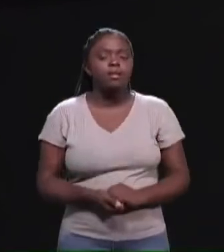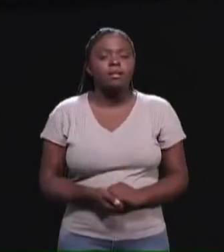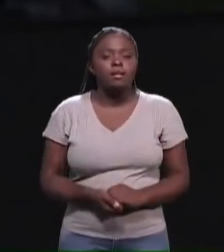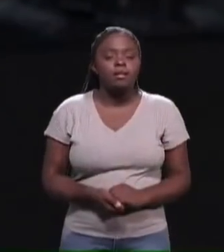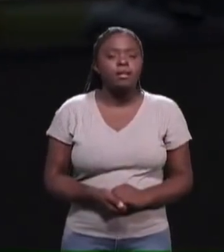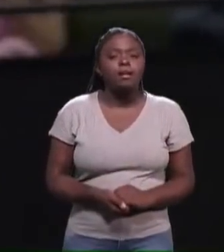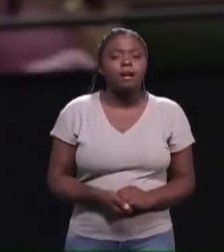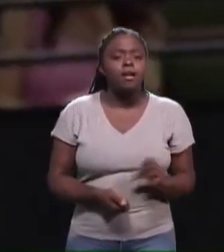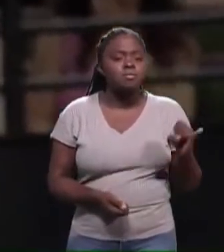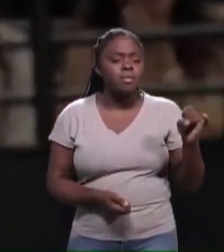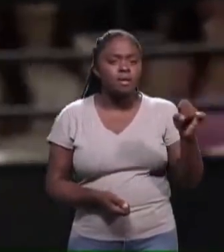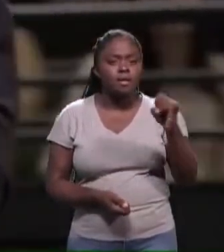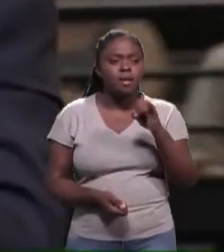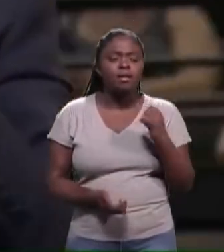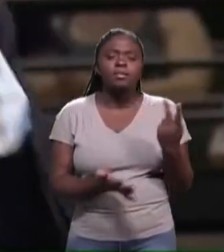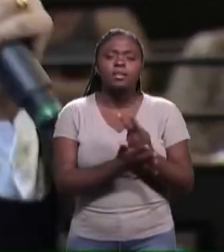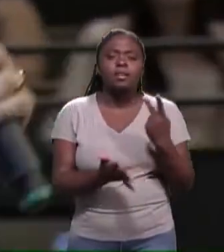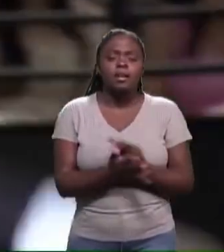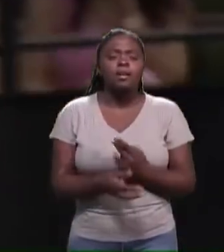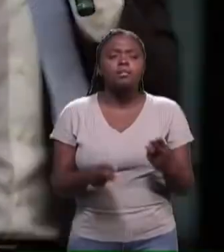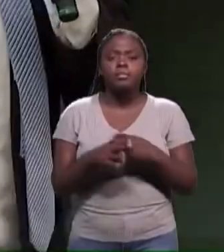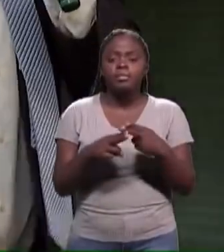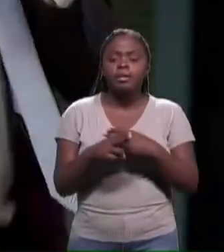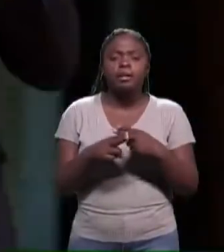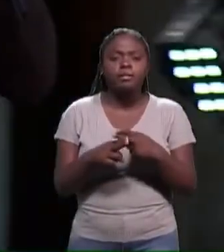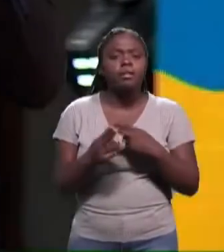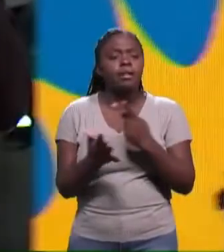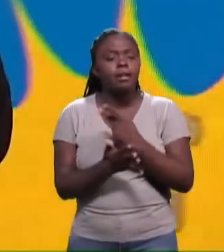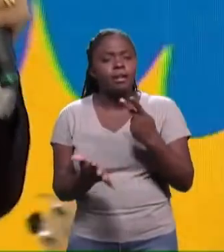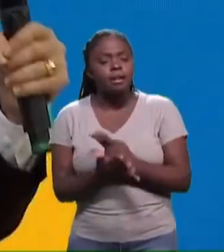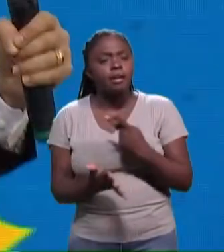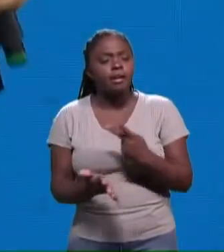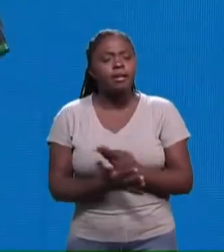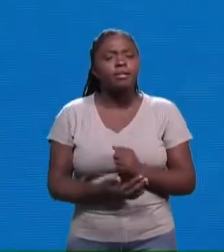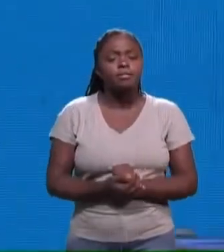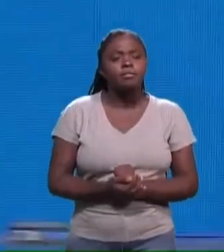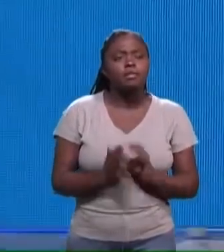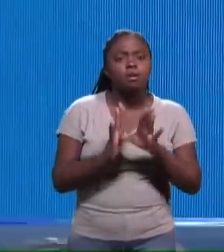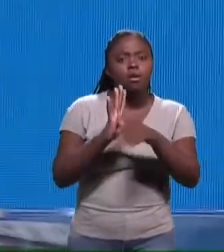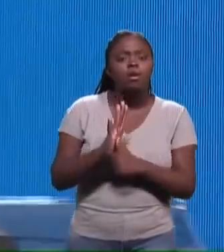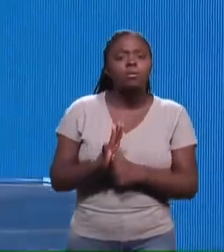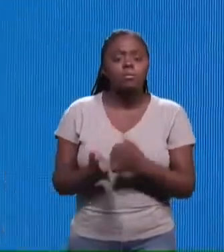Ficar com um monte de gente, errado. Pornografia, errado. Sonegar imposto, errado.